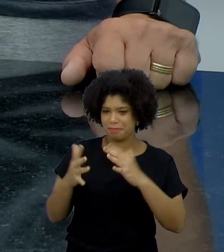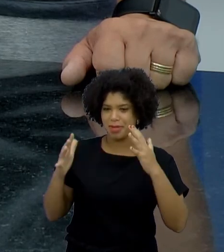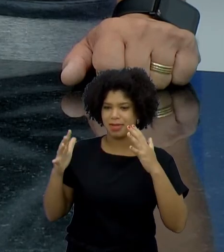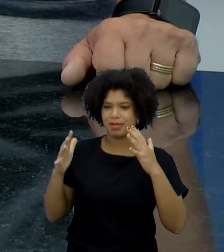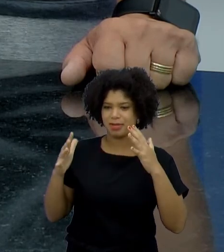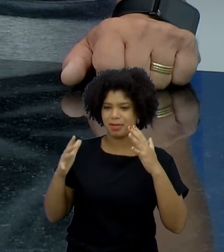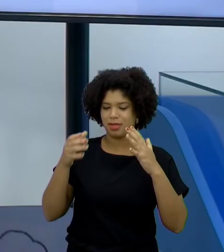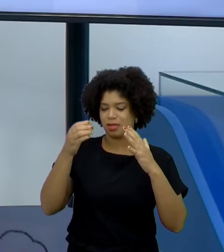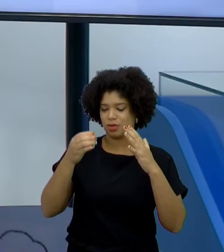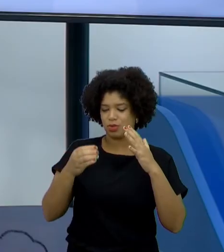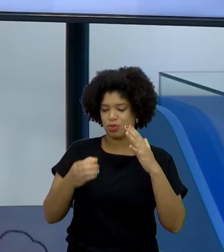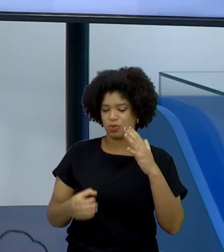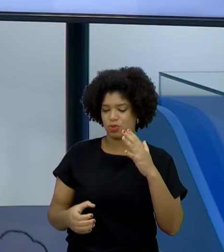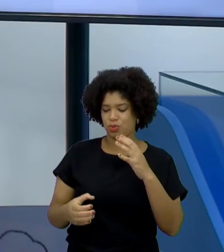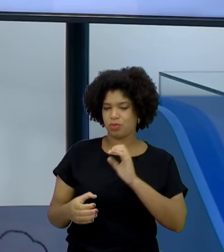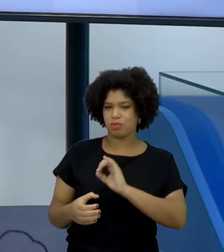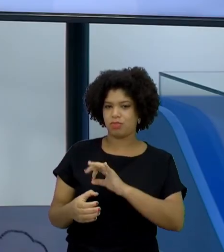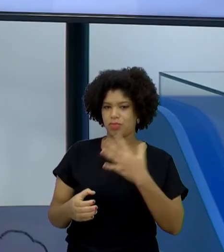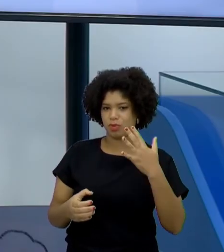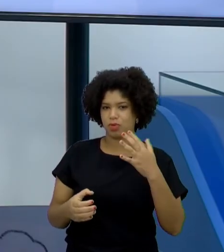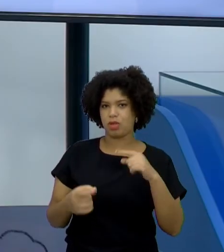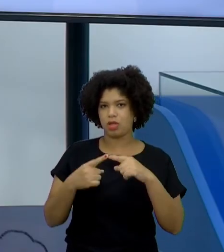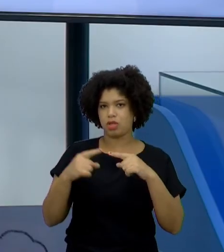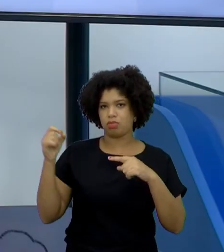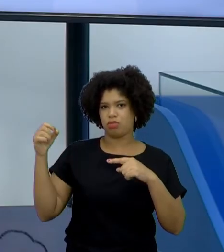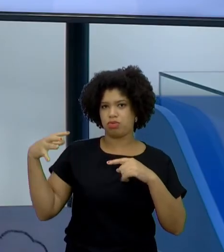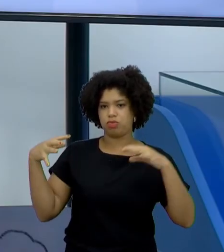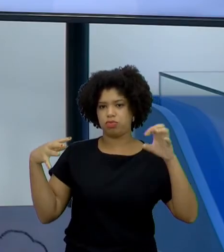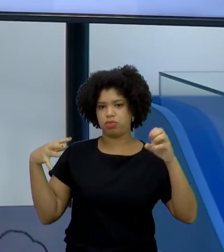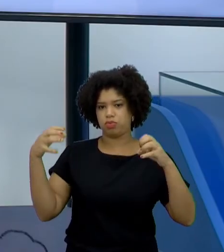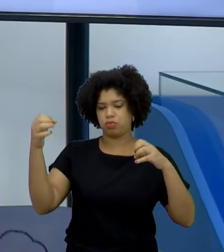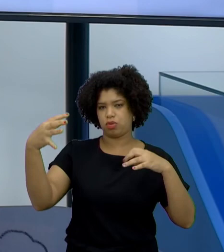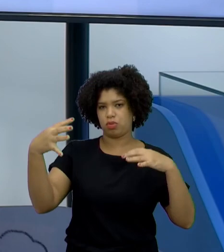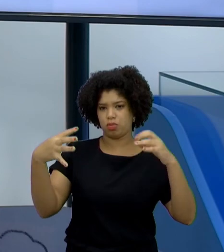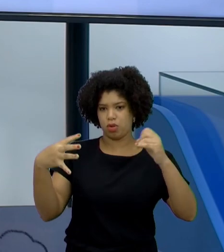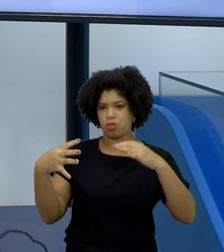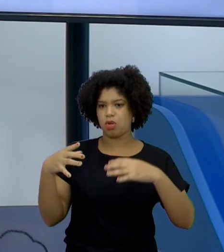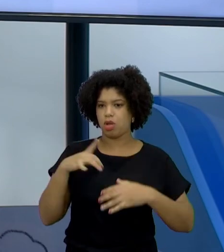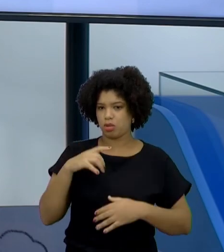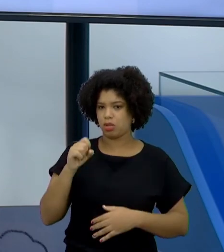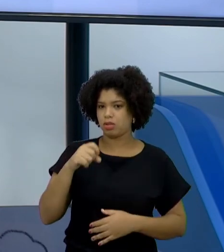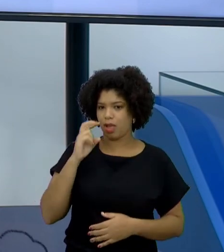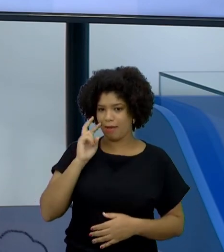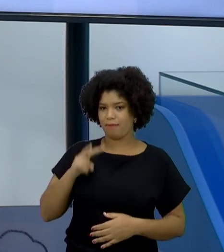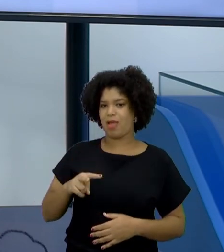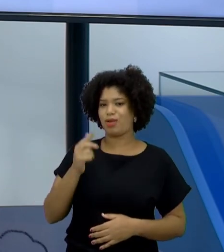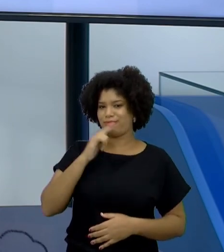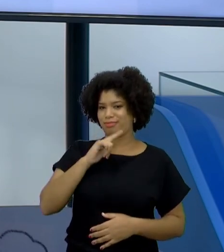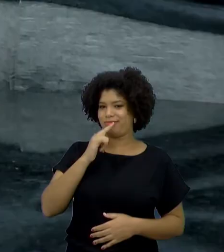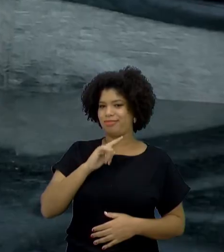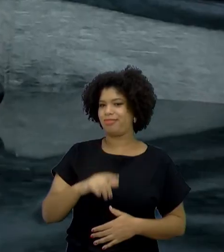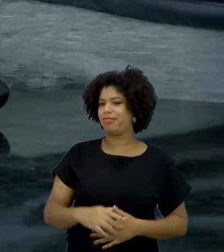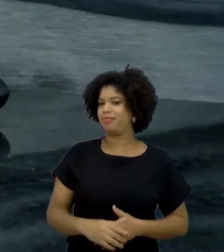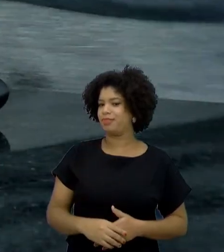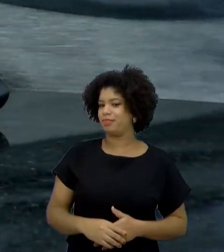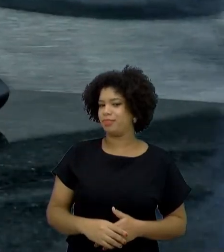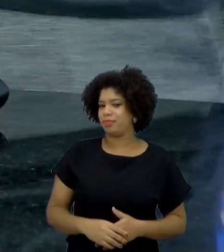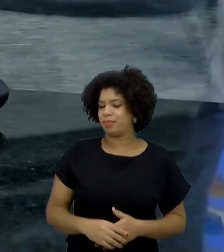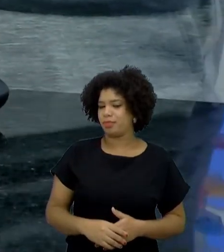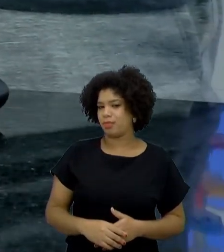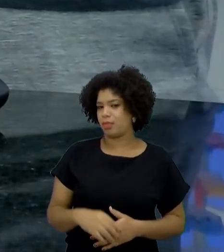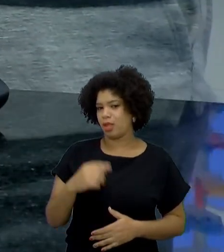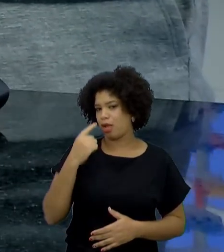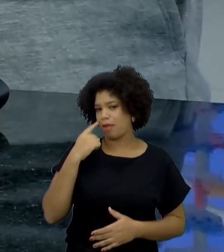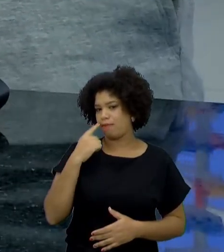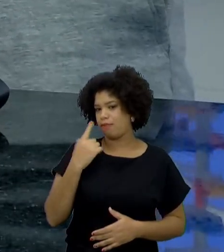disponíveis aqui no estúdio, né? Então tem aí uma reflexão aqui visível, né? Ela não é,